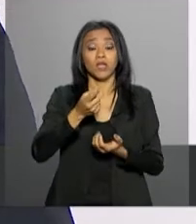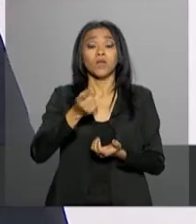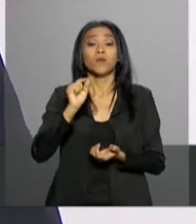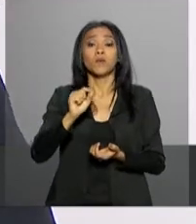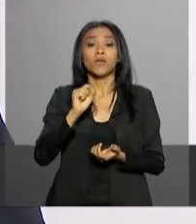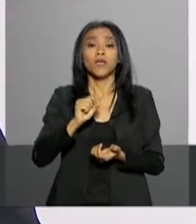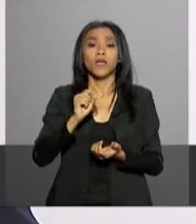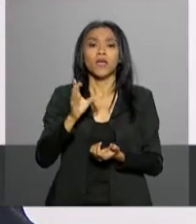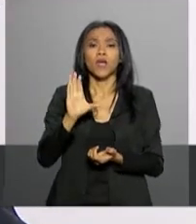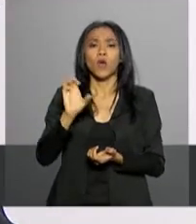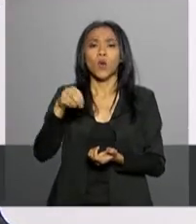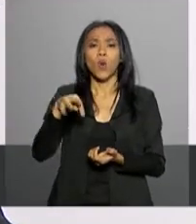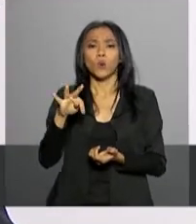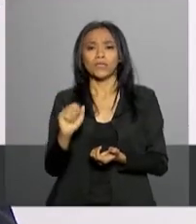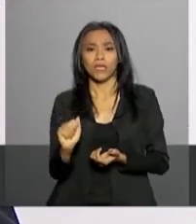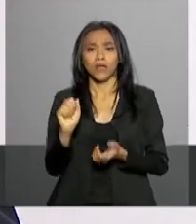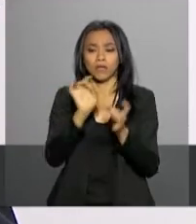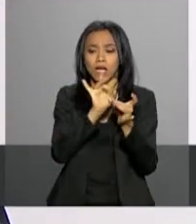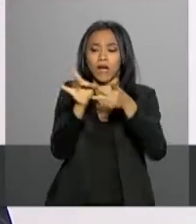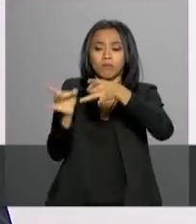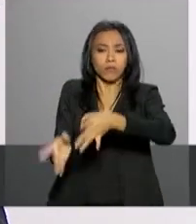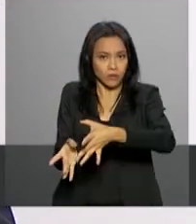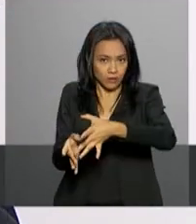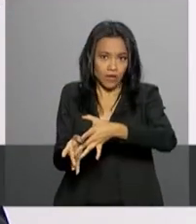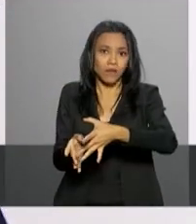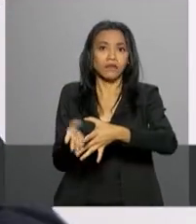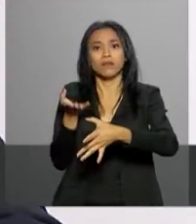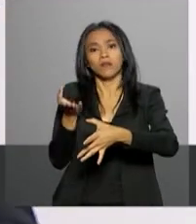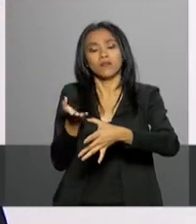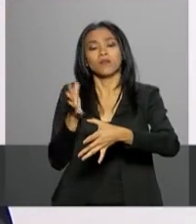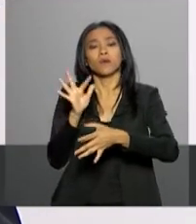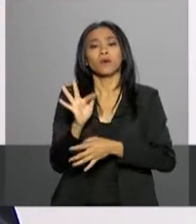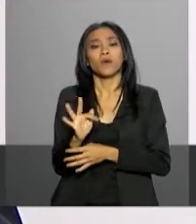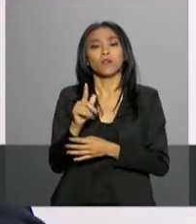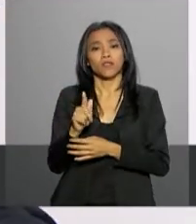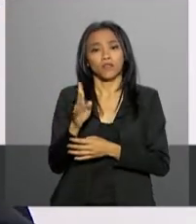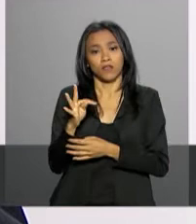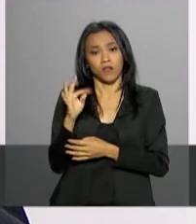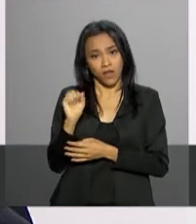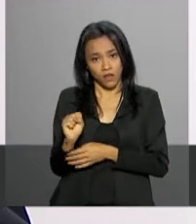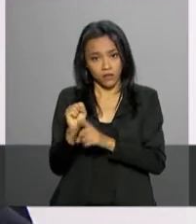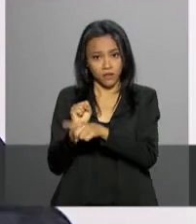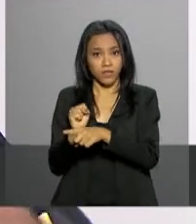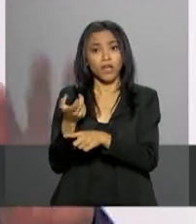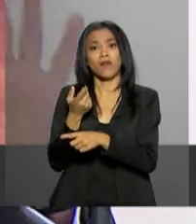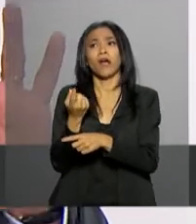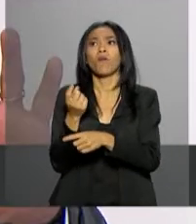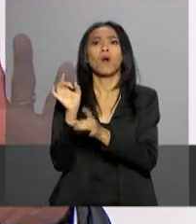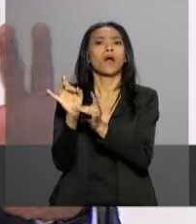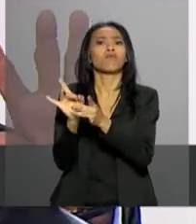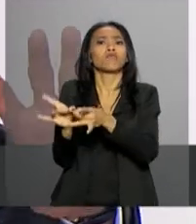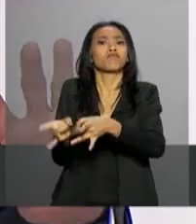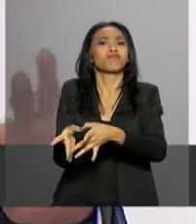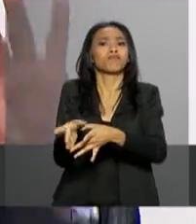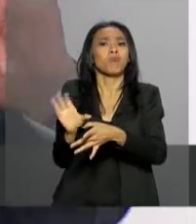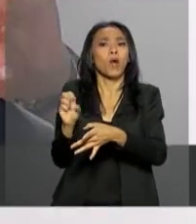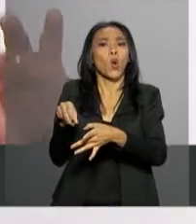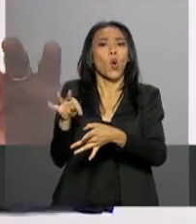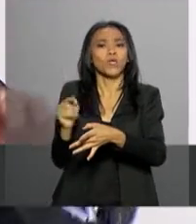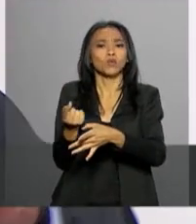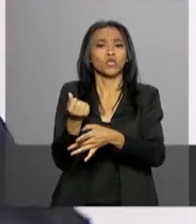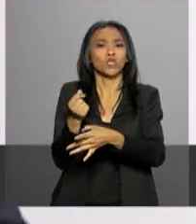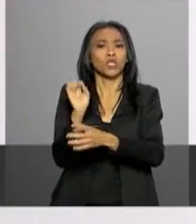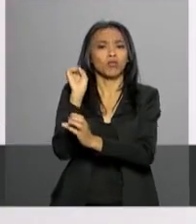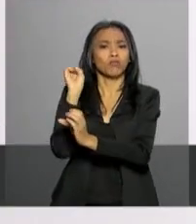do fundo de garantia por tempo de serviço é inativo significa uma conta que não estava em atividade ou seja o dinheiro